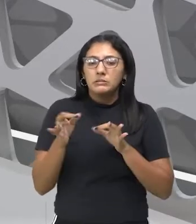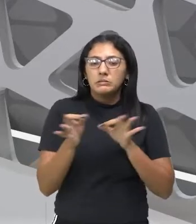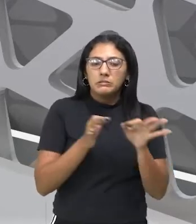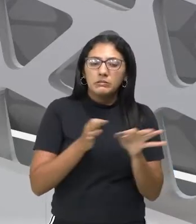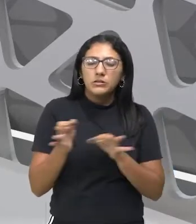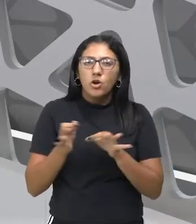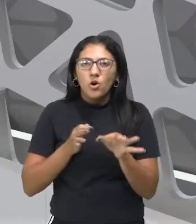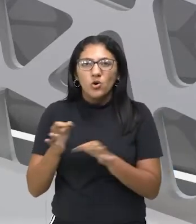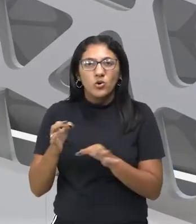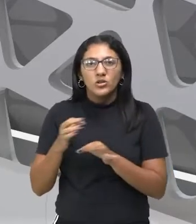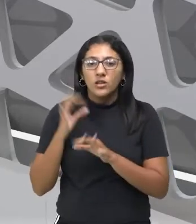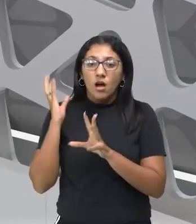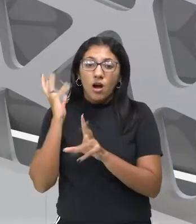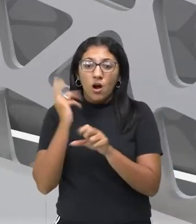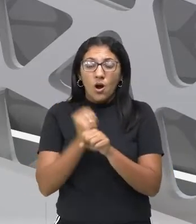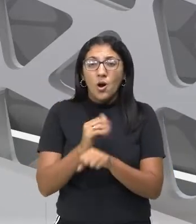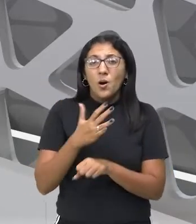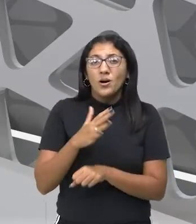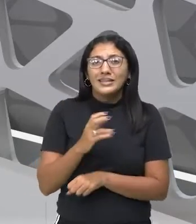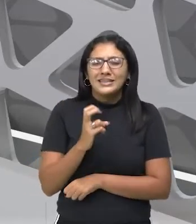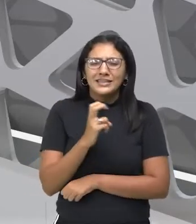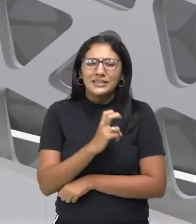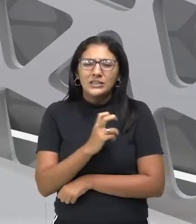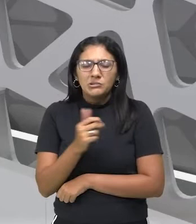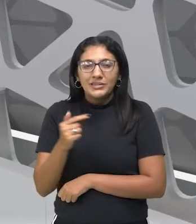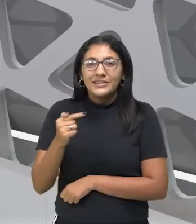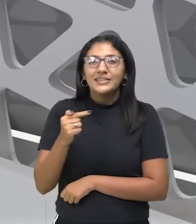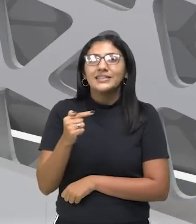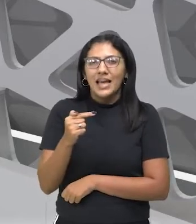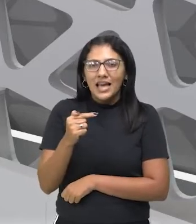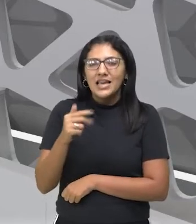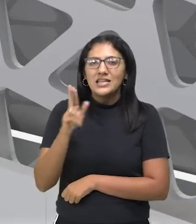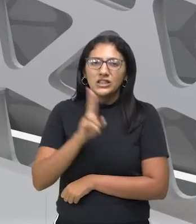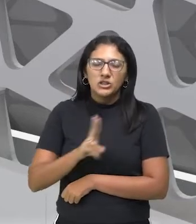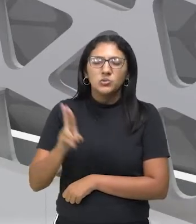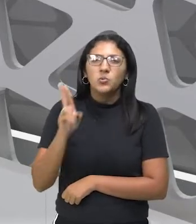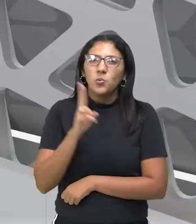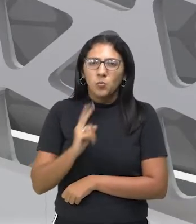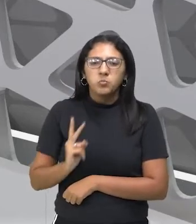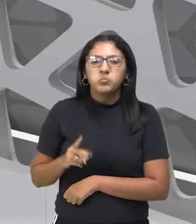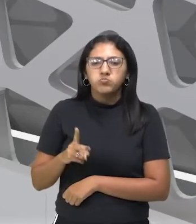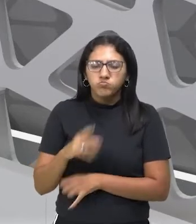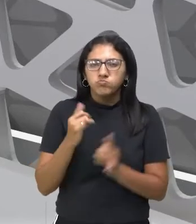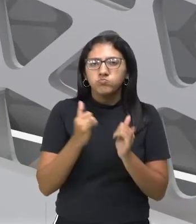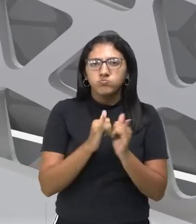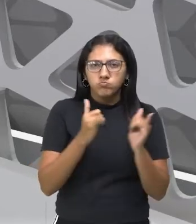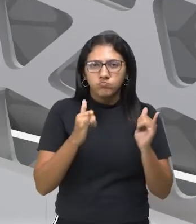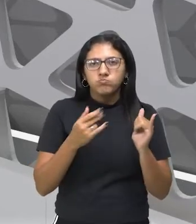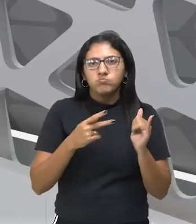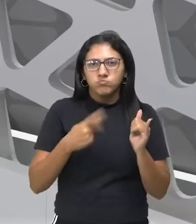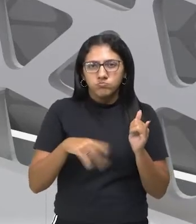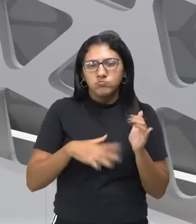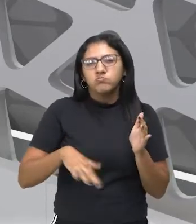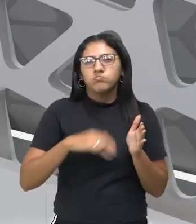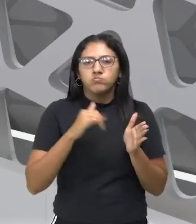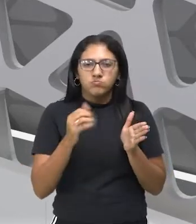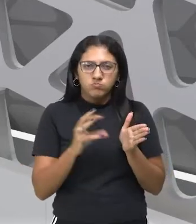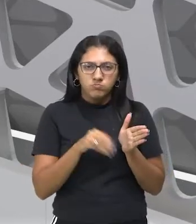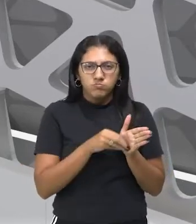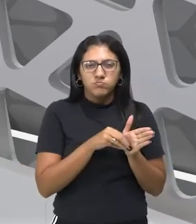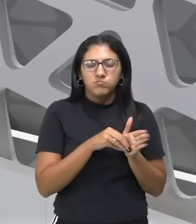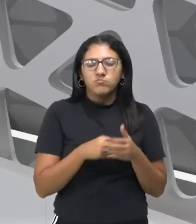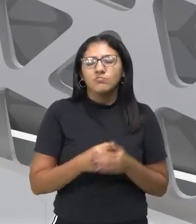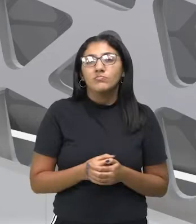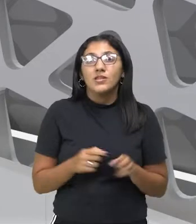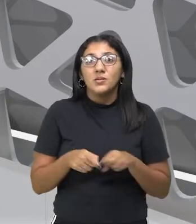planejamento para ser no total cerca de 57 usinas hidrelétricas funcionando em toda a Amazônia. Mas, como eu já